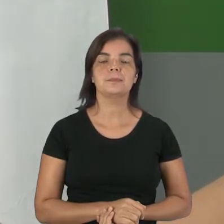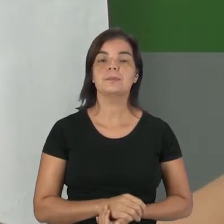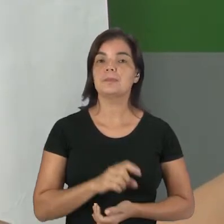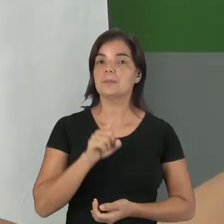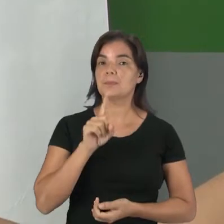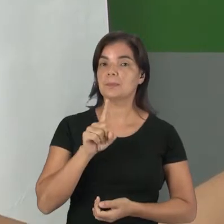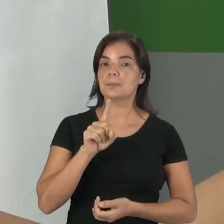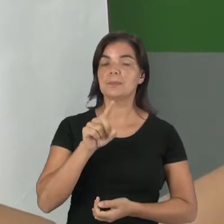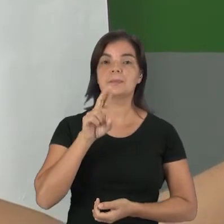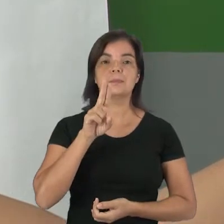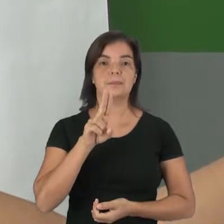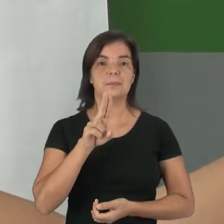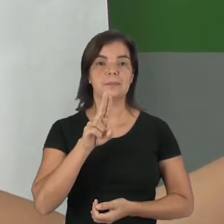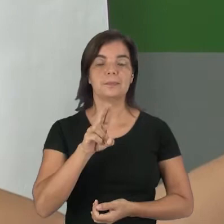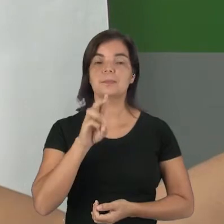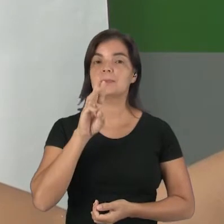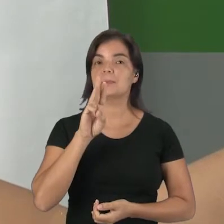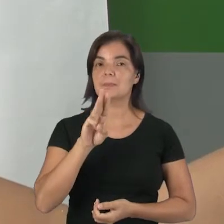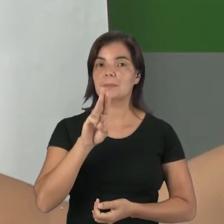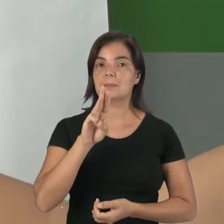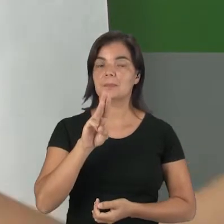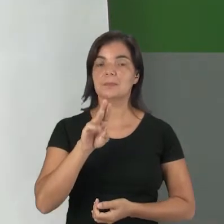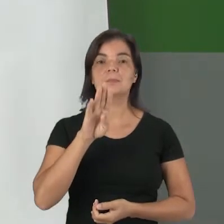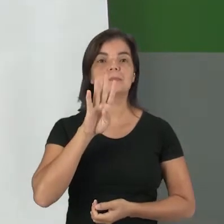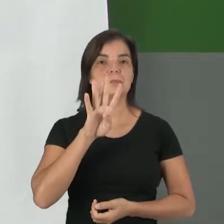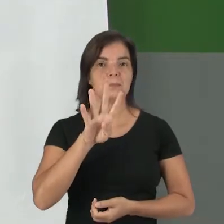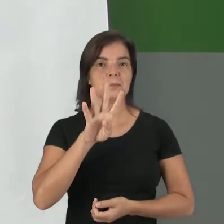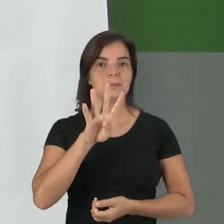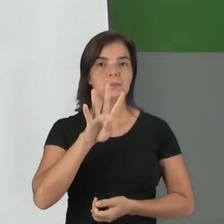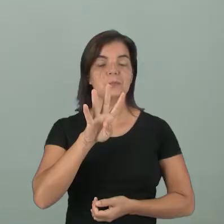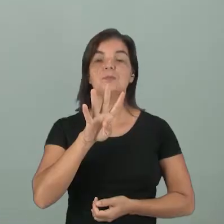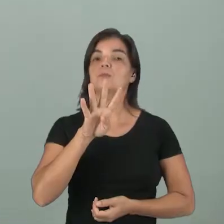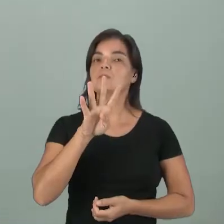1, 2, 3,